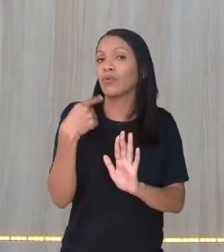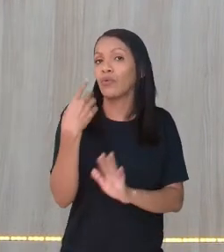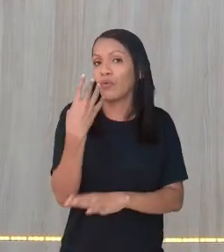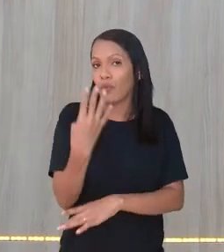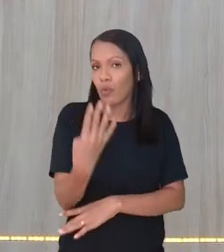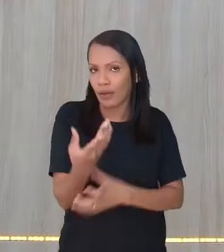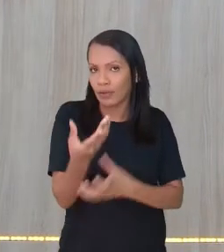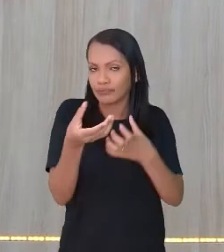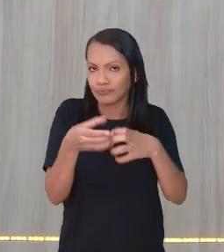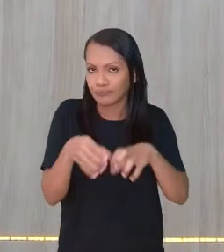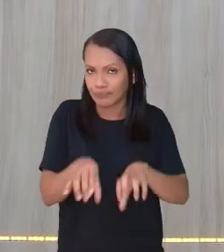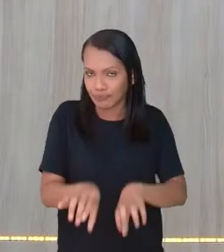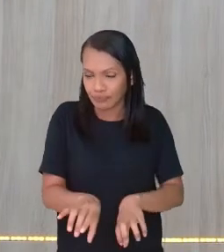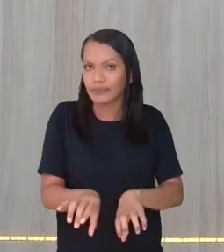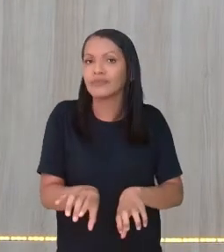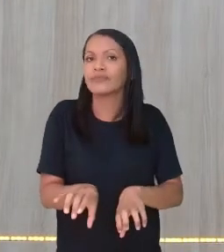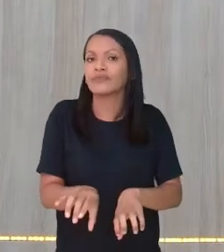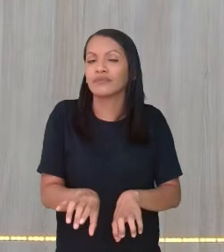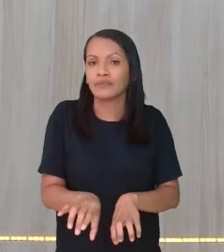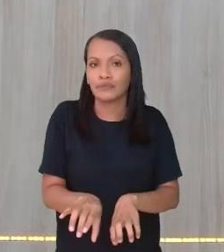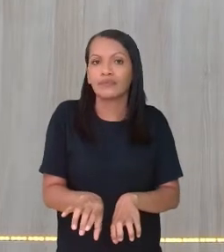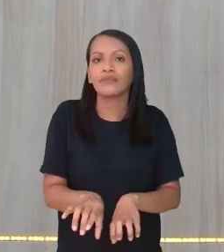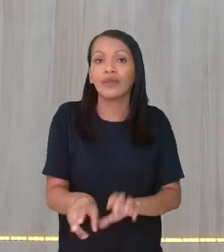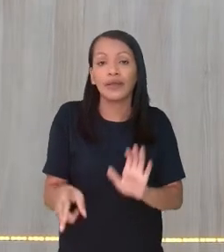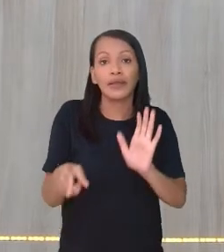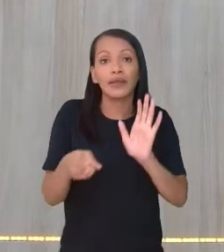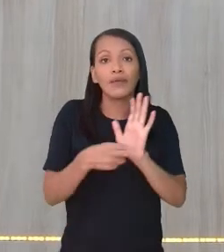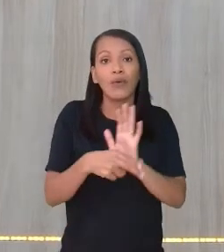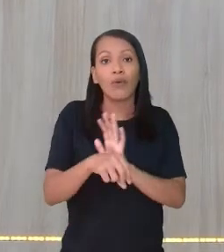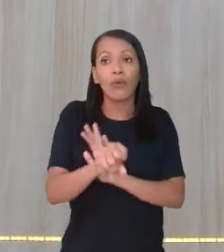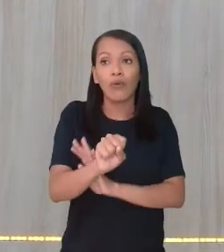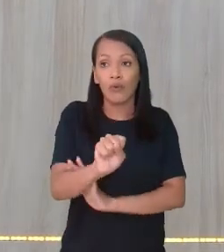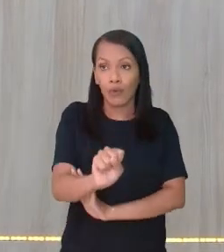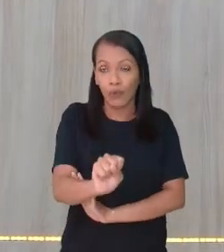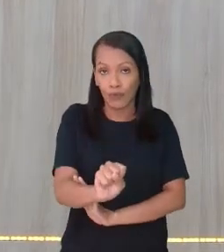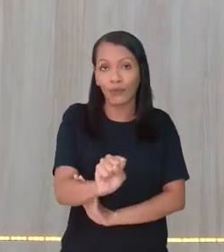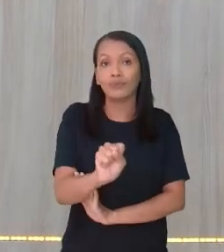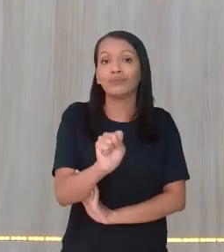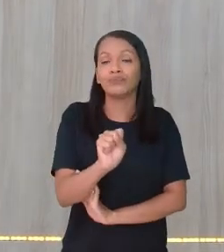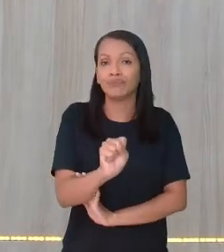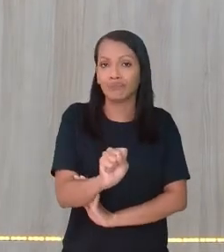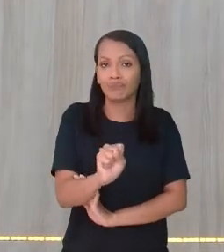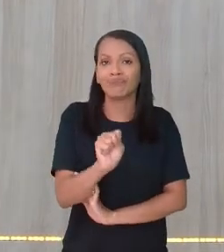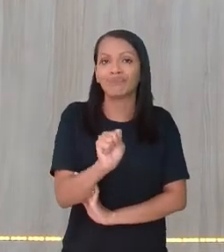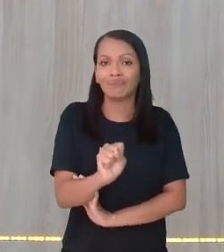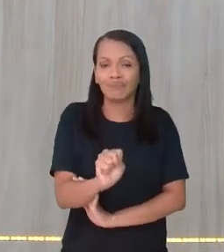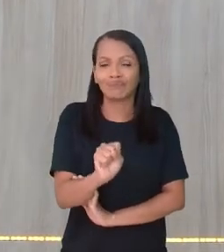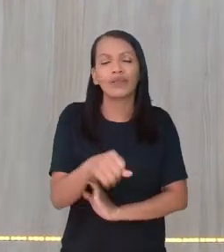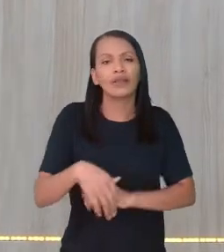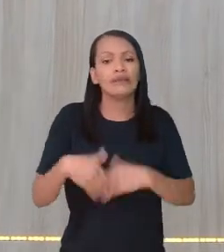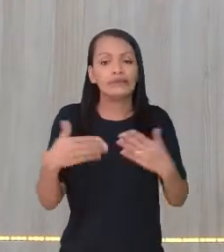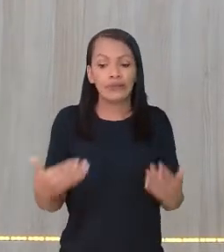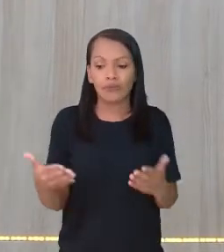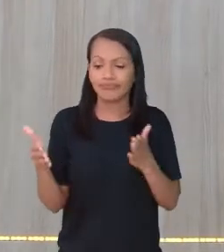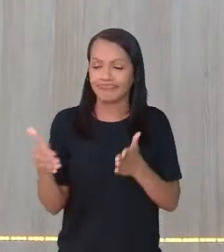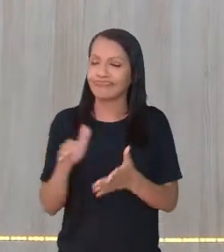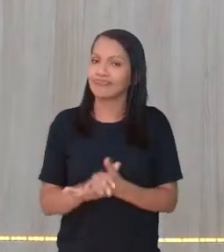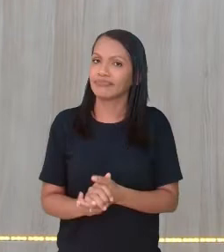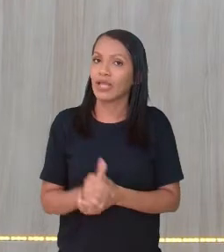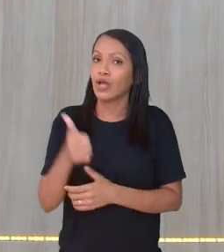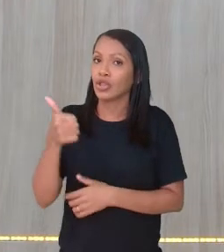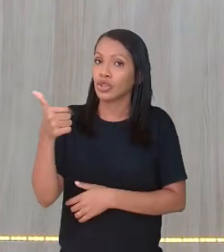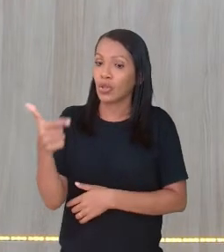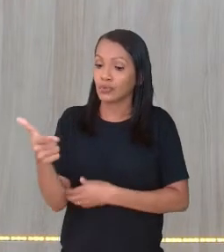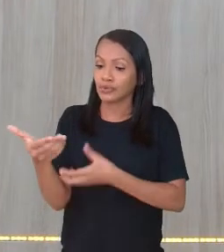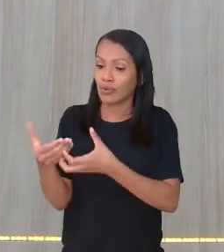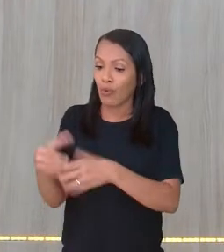corresponde a um terço, certo? Vai dar igual a 8 ovos. Então, dos 12, ela vai utilizar 4 e